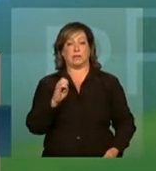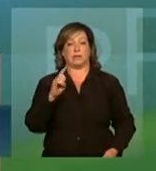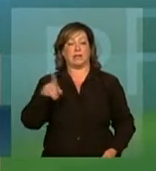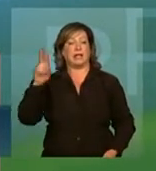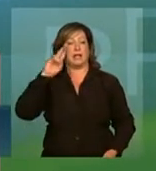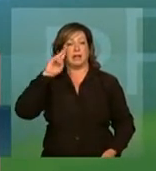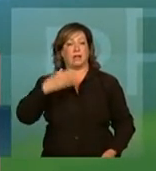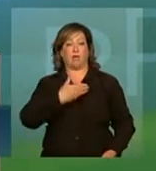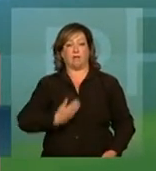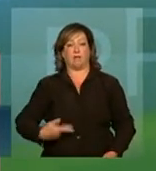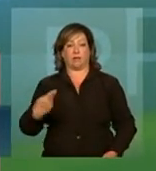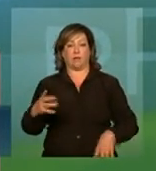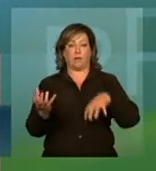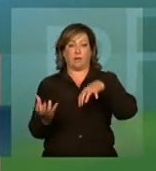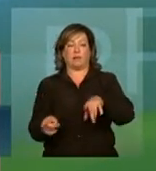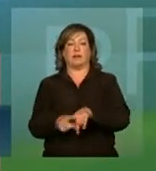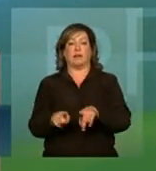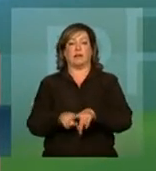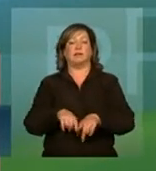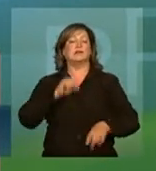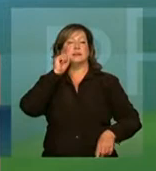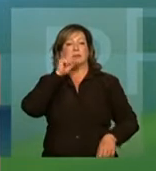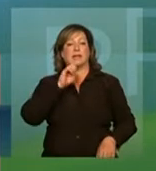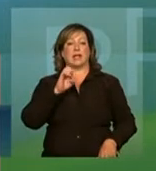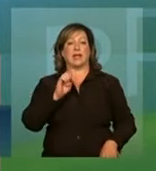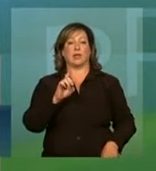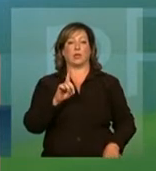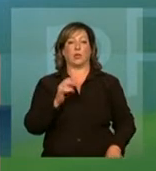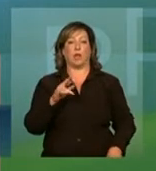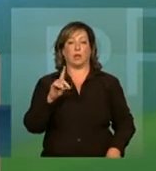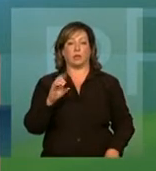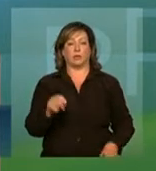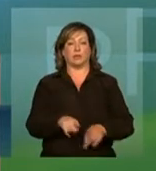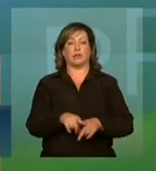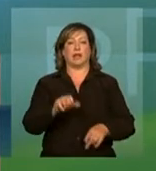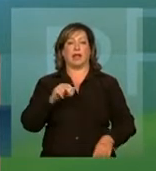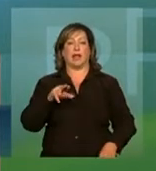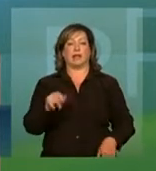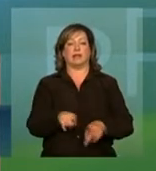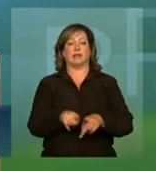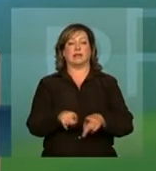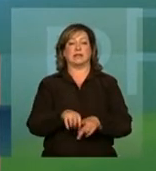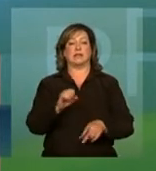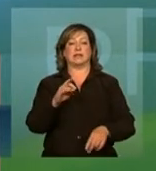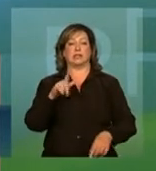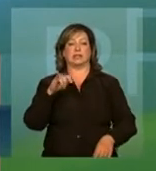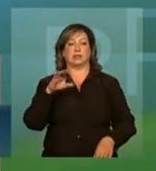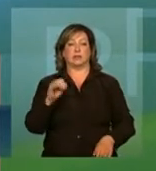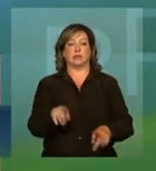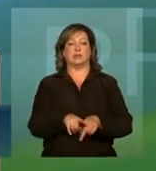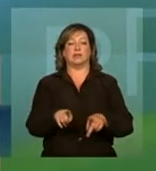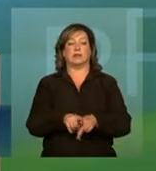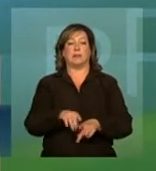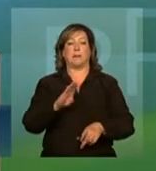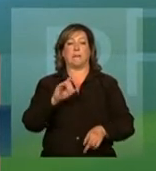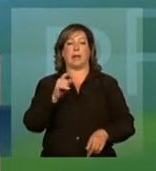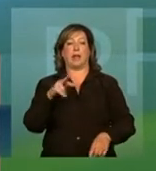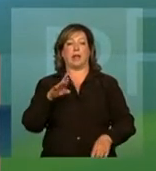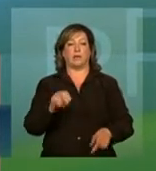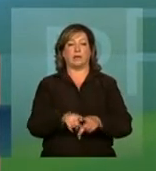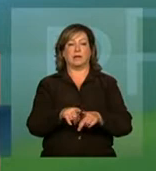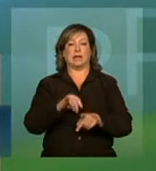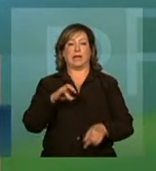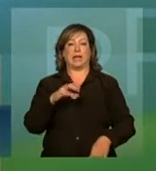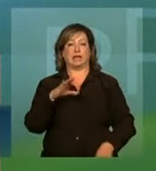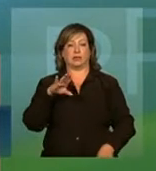Congresso, senador Eduardo Suplicy, senadora Ana Amélia, senador Sérgio Souza, senador Blairo Maggi, senador